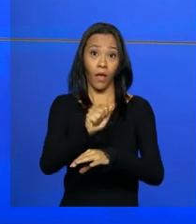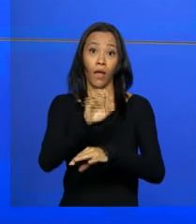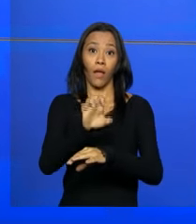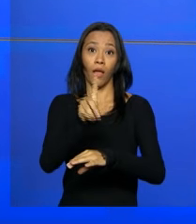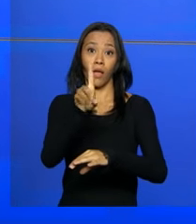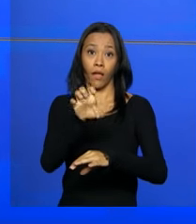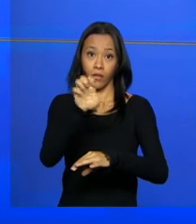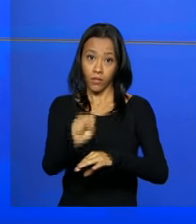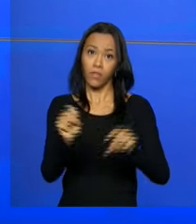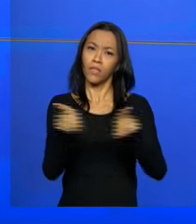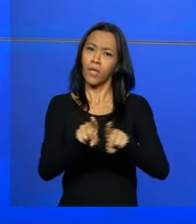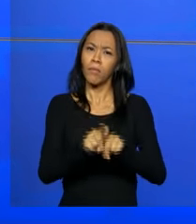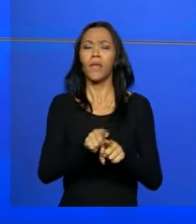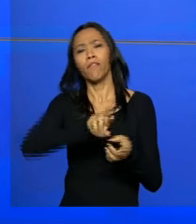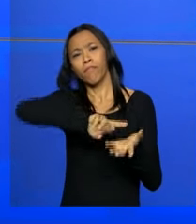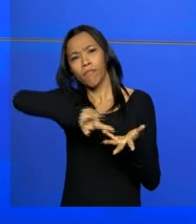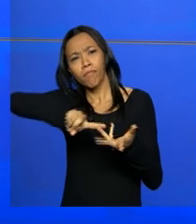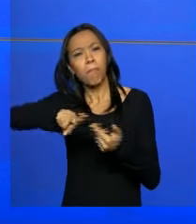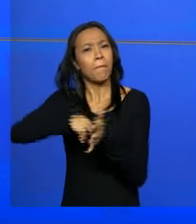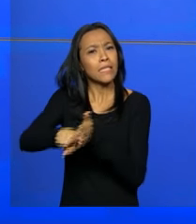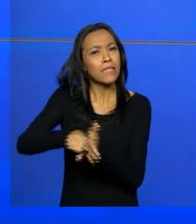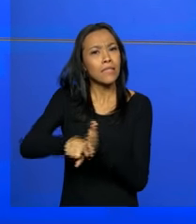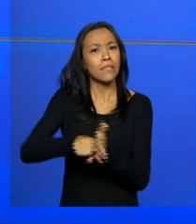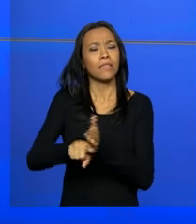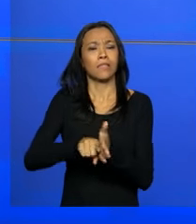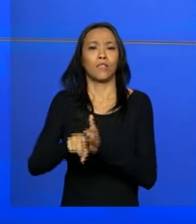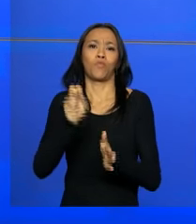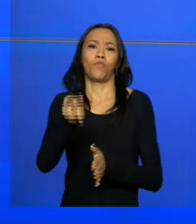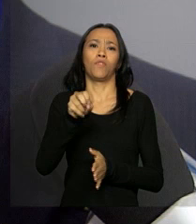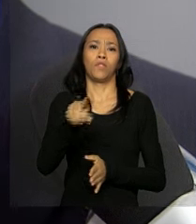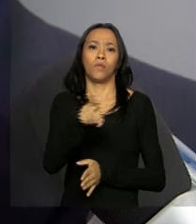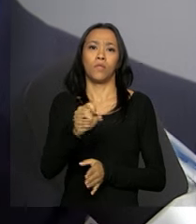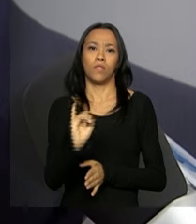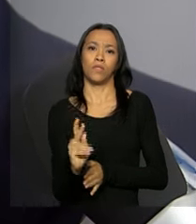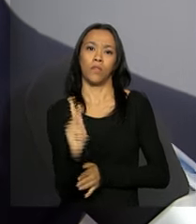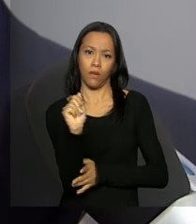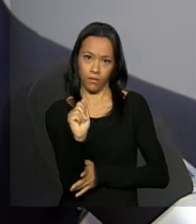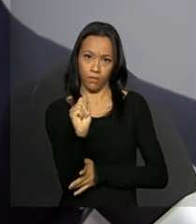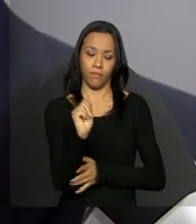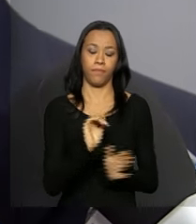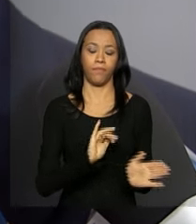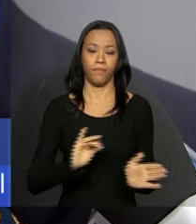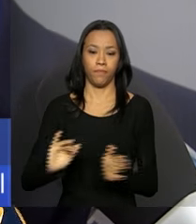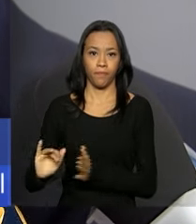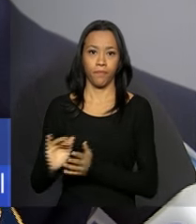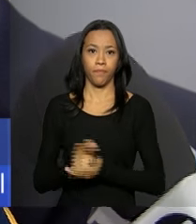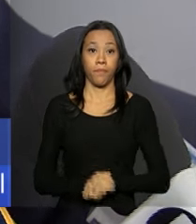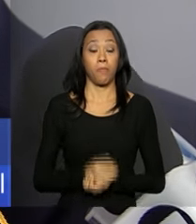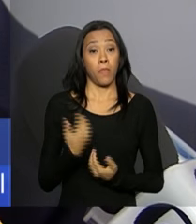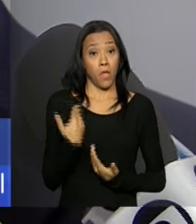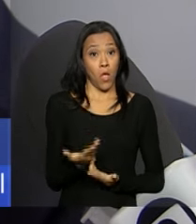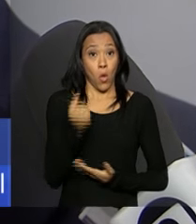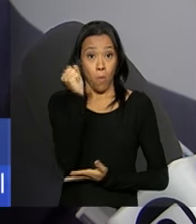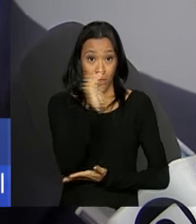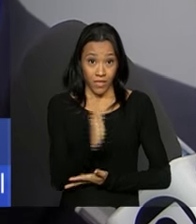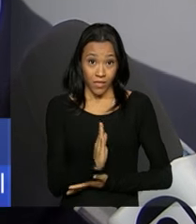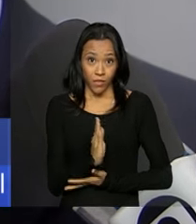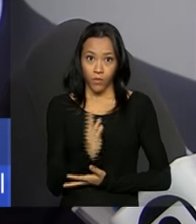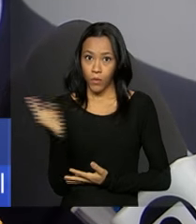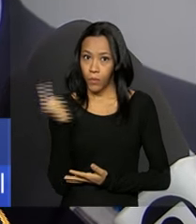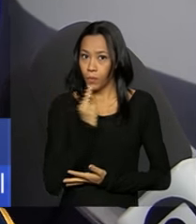egipt e sobre as pesquisas sobre o zic vírus o Brasil foi ágil ao